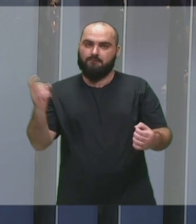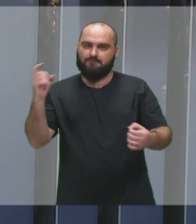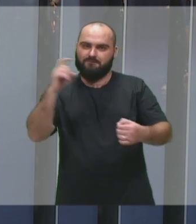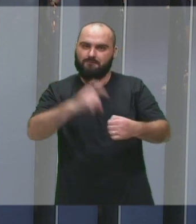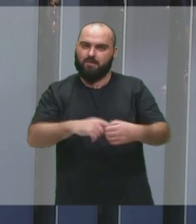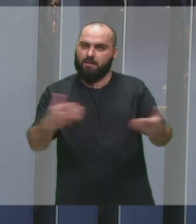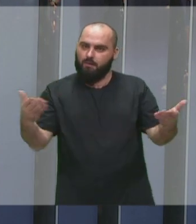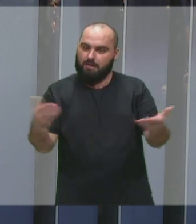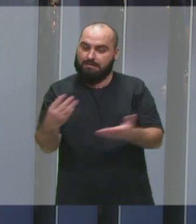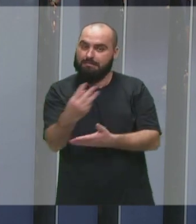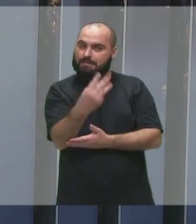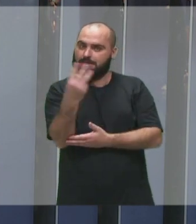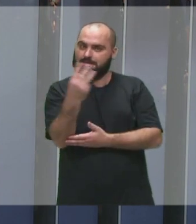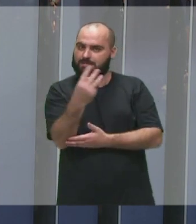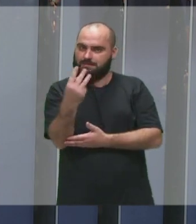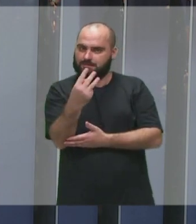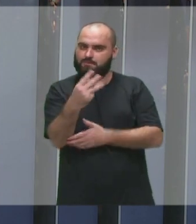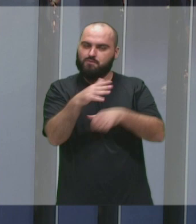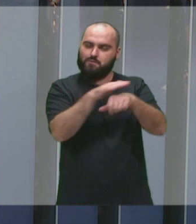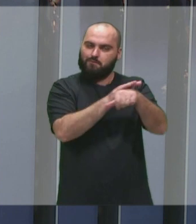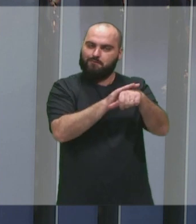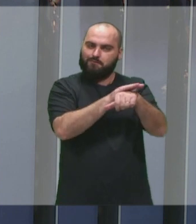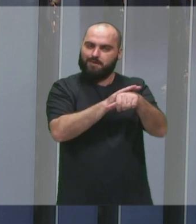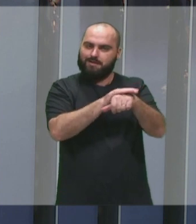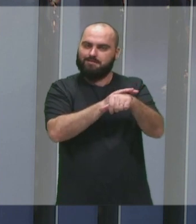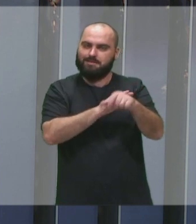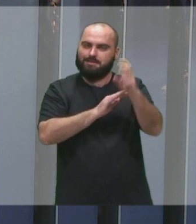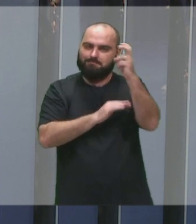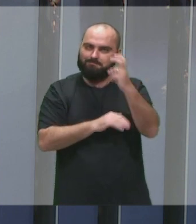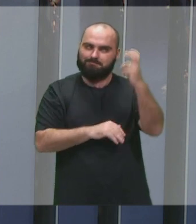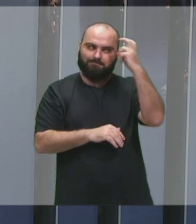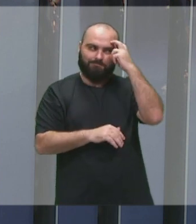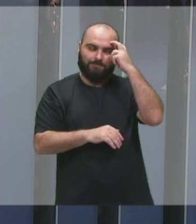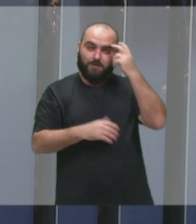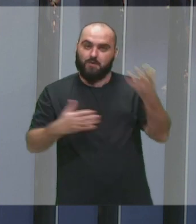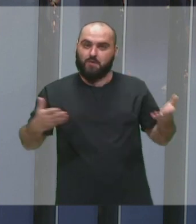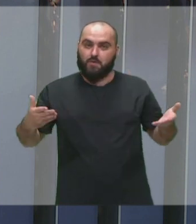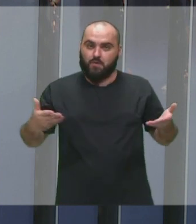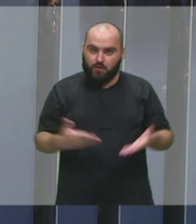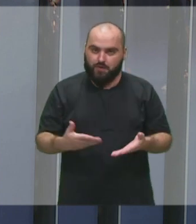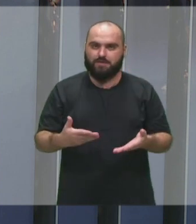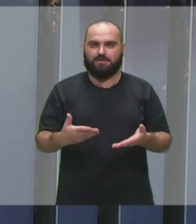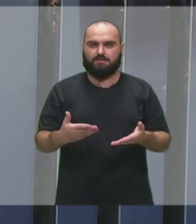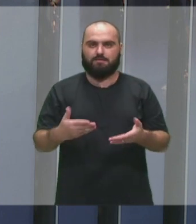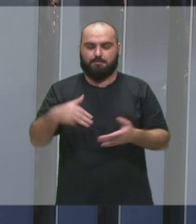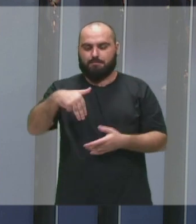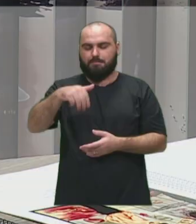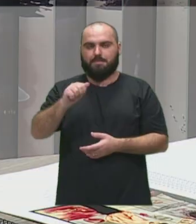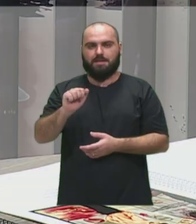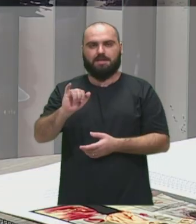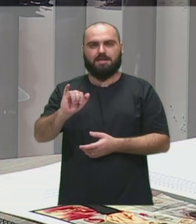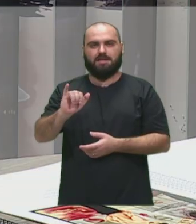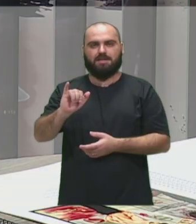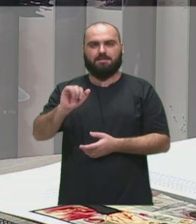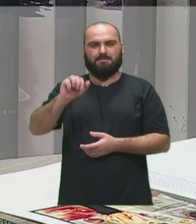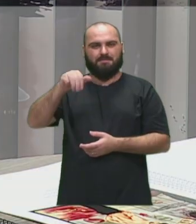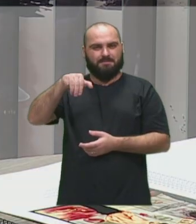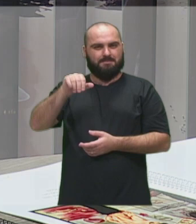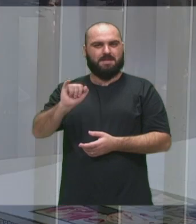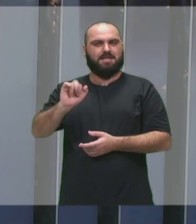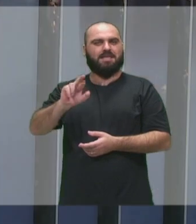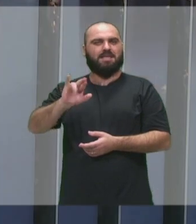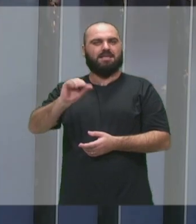Voltamos aqui para esse Conversa Cultural, que hoje conversa com a Miriam Arseno Rocha, artista